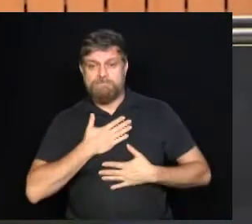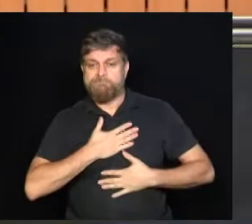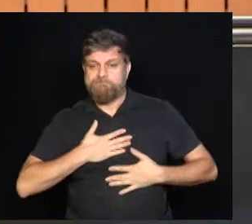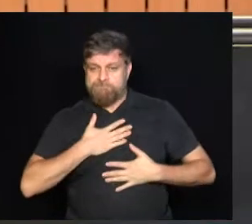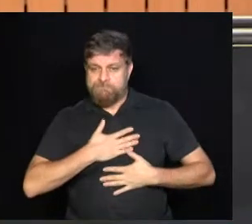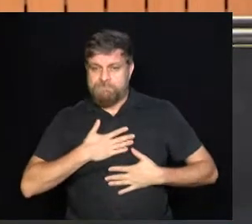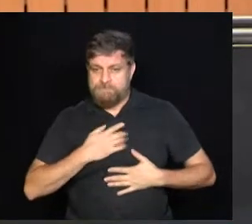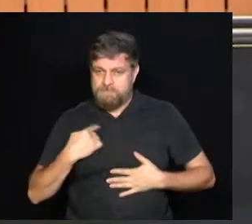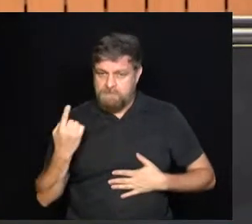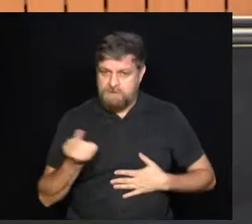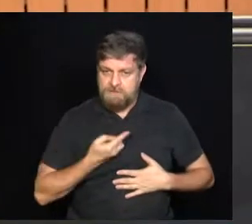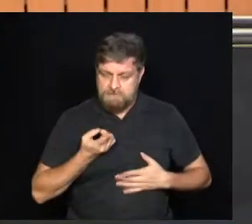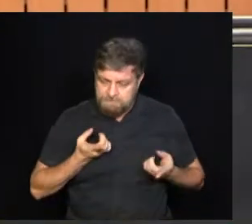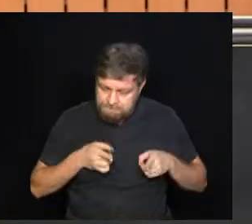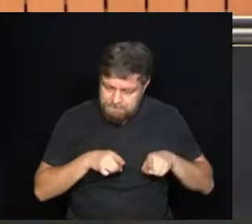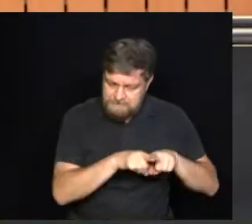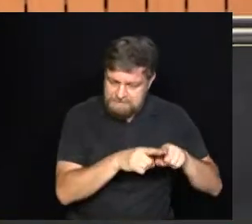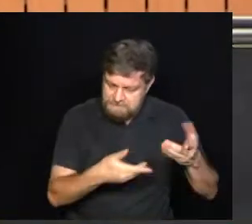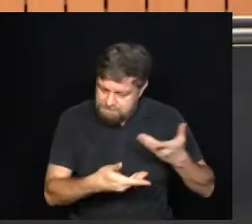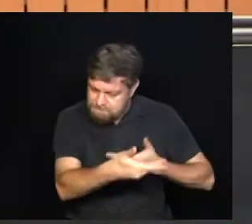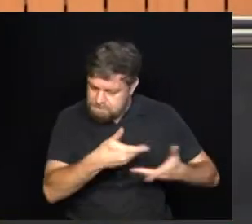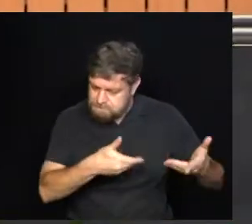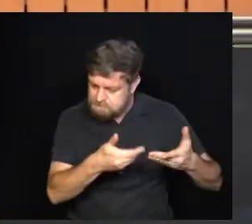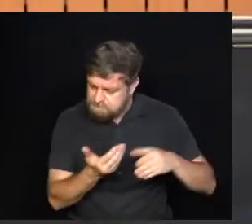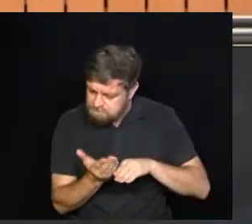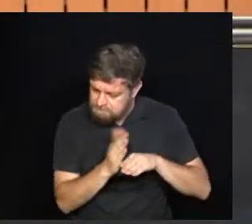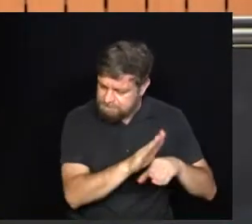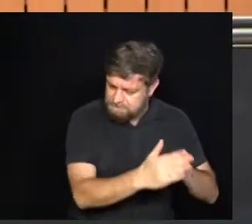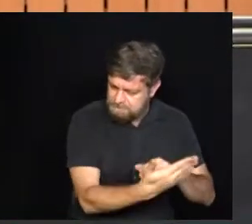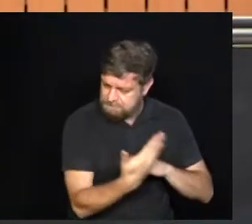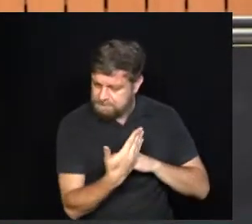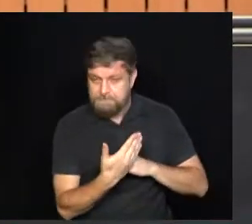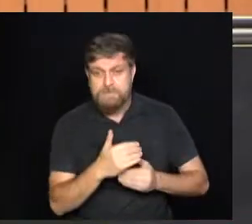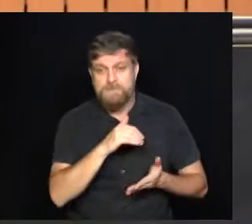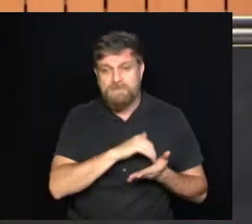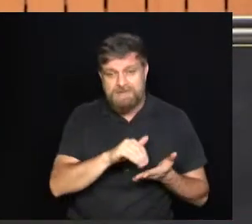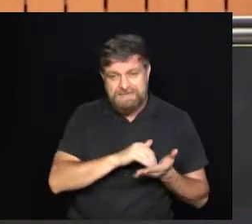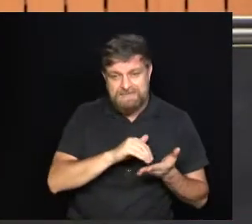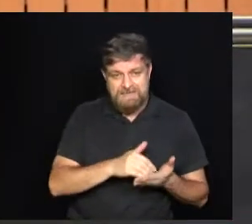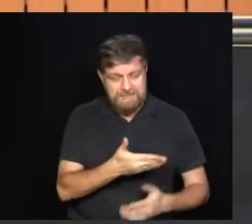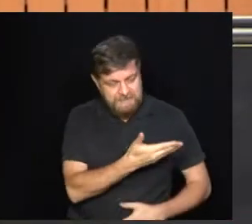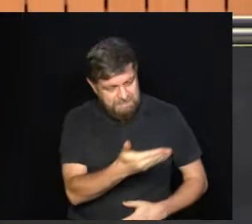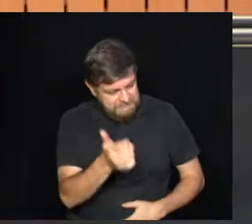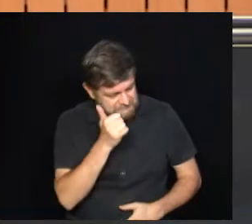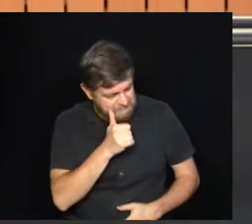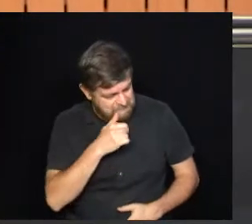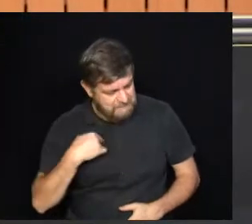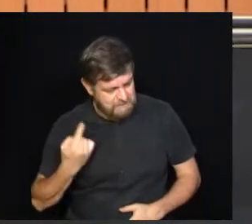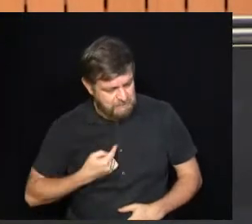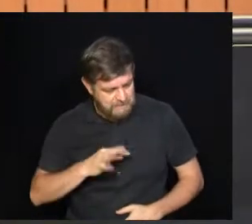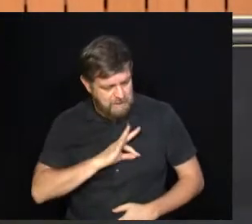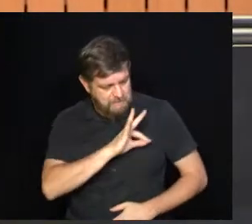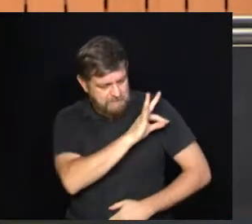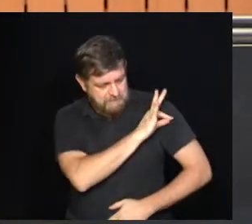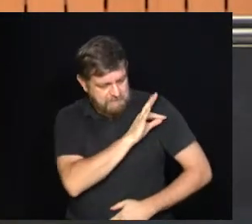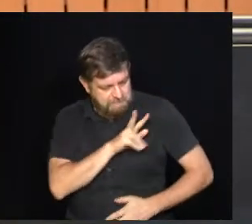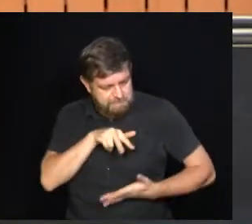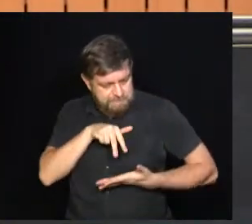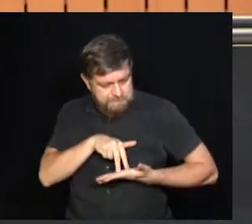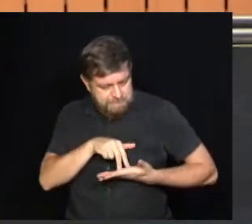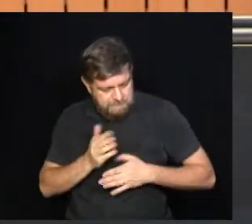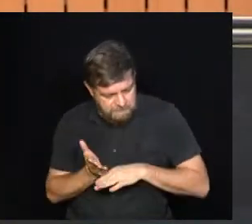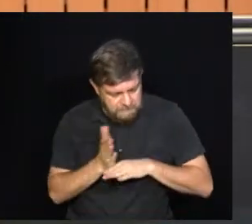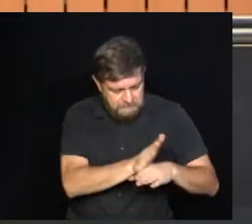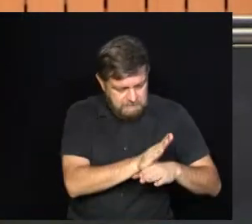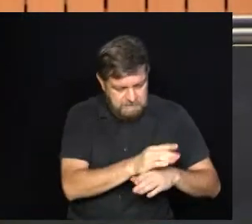fazer parte disso e trabalhar, e contem com a gente também, secretárias, meninas aí, a Guarda Municipal está à disposição para a gente fazer